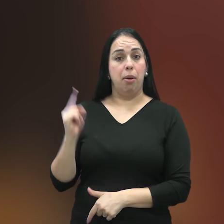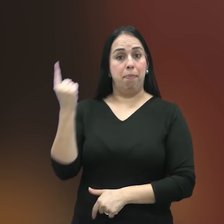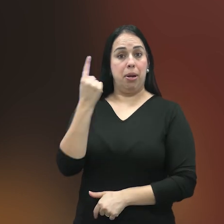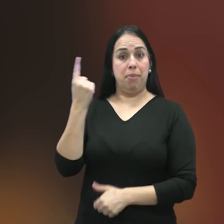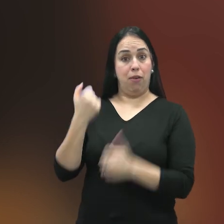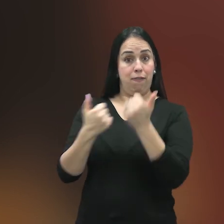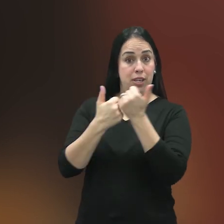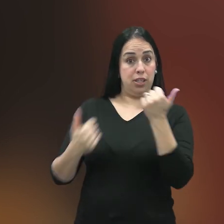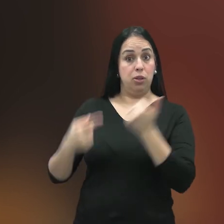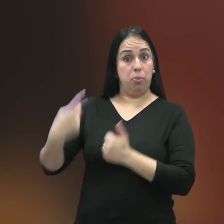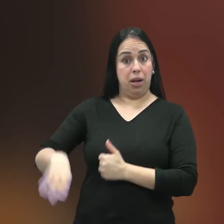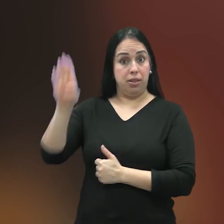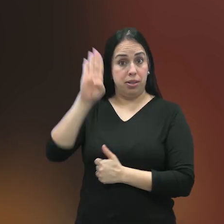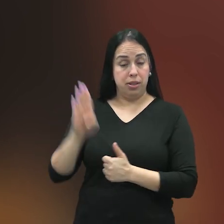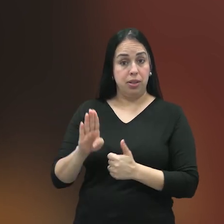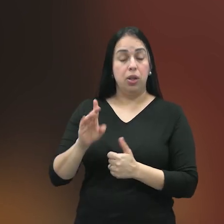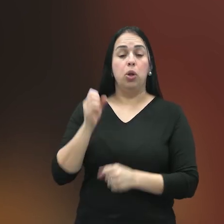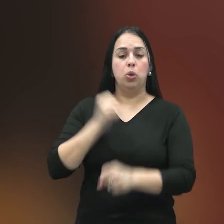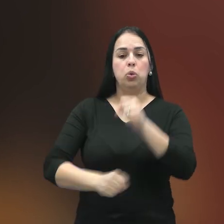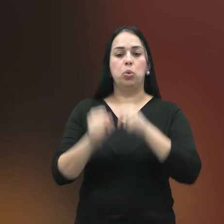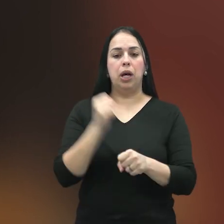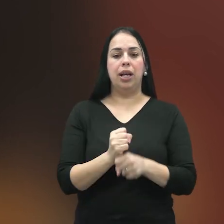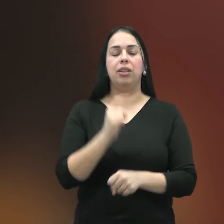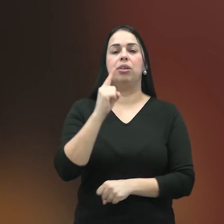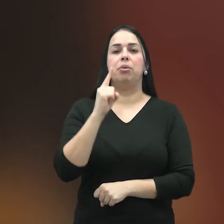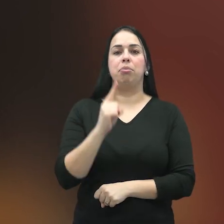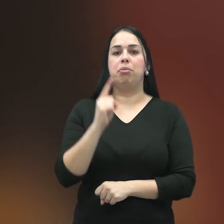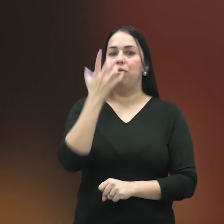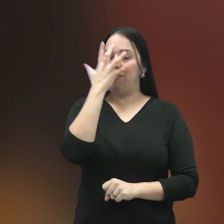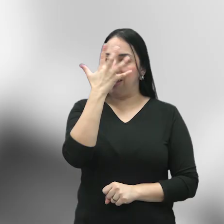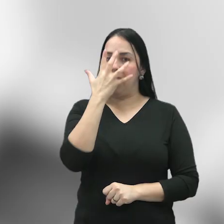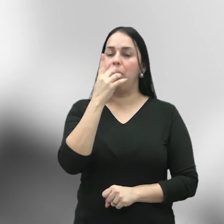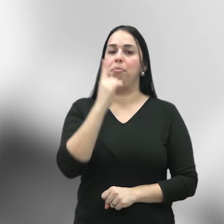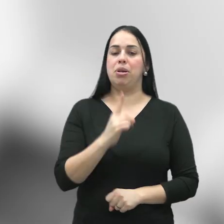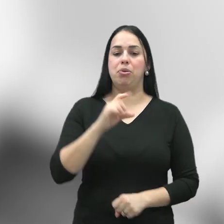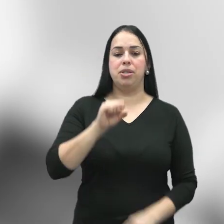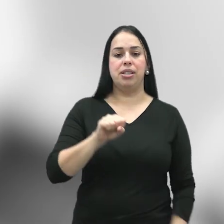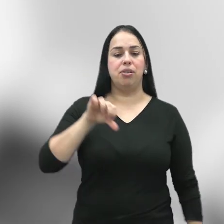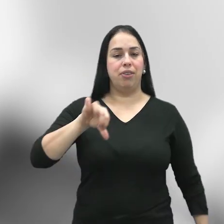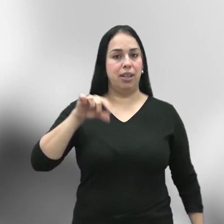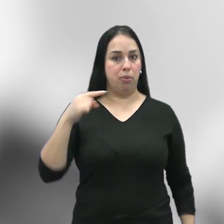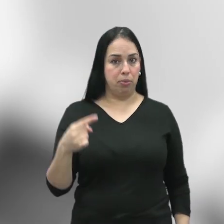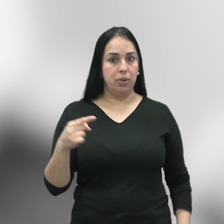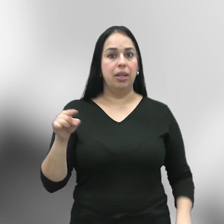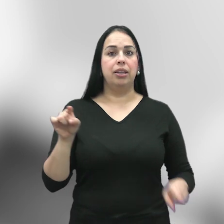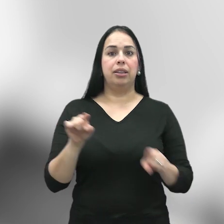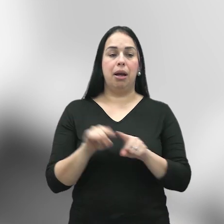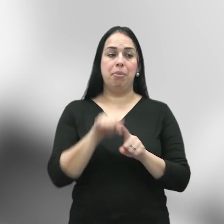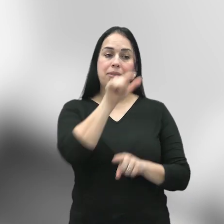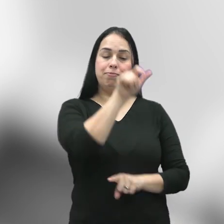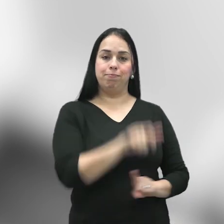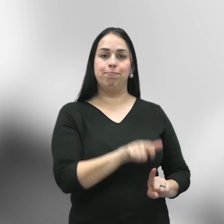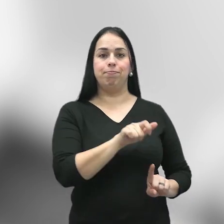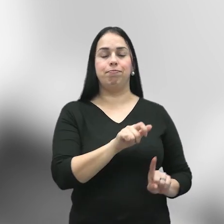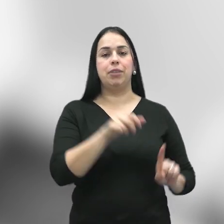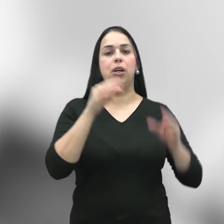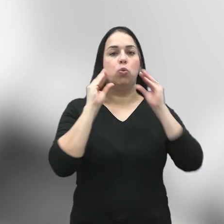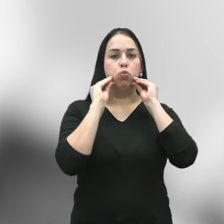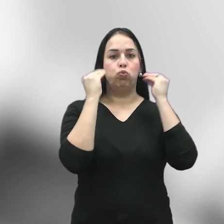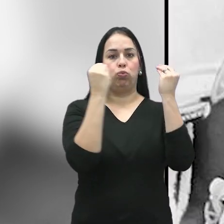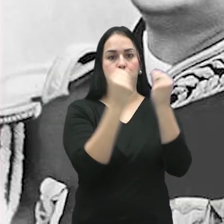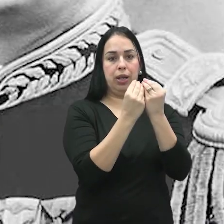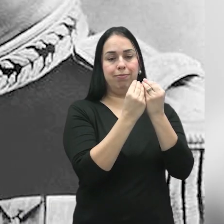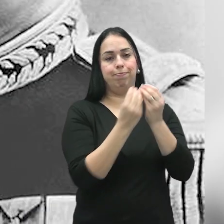primeiro vice-presidente do Brasil, em fevereiro de 1891. Ainda no mesmo ano, com a renúncia de Marechal Deodoro